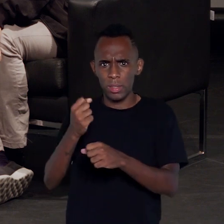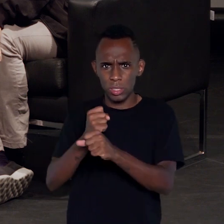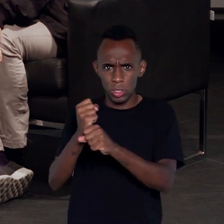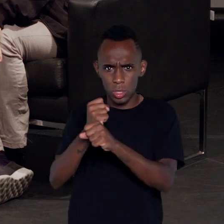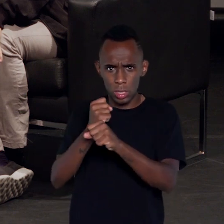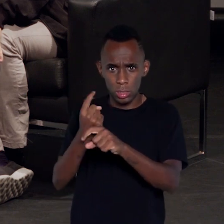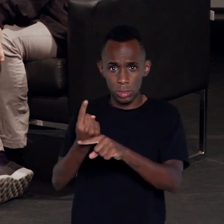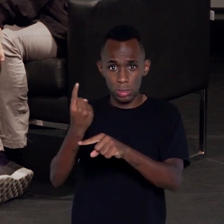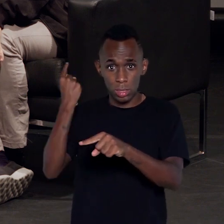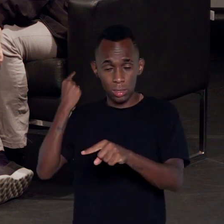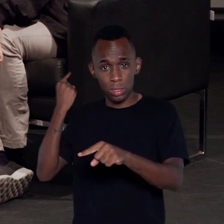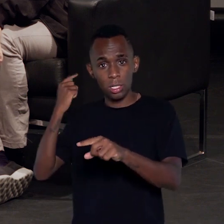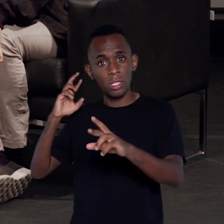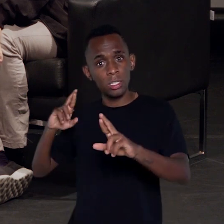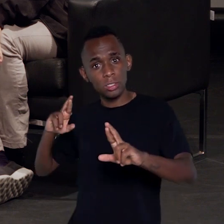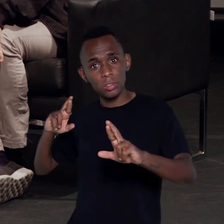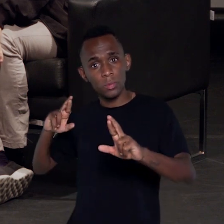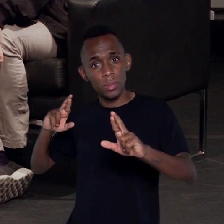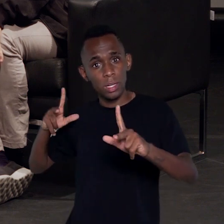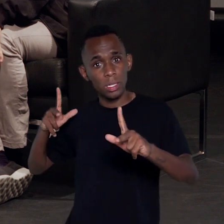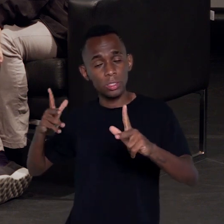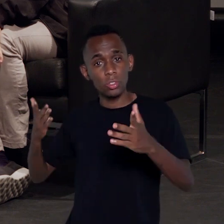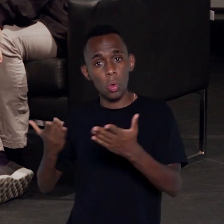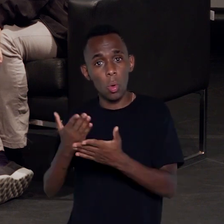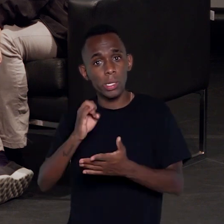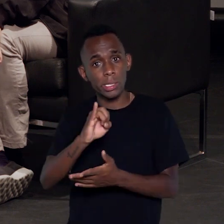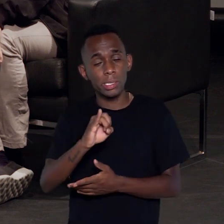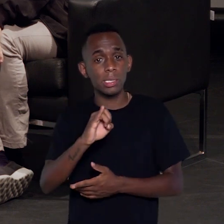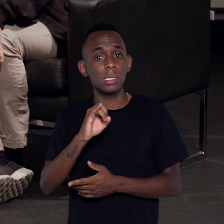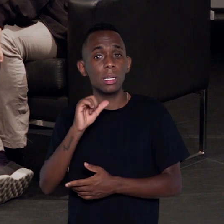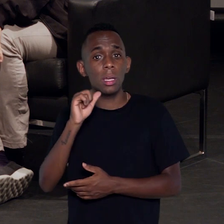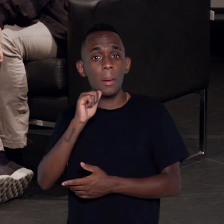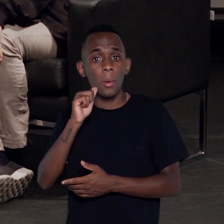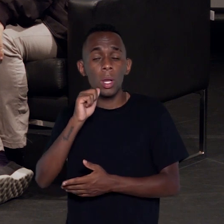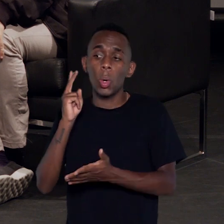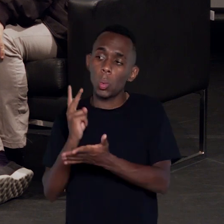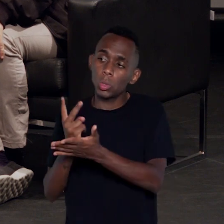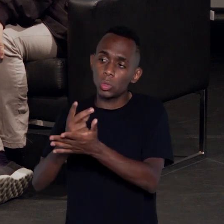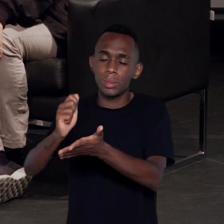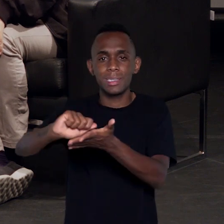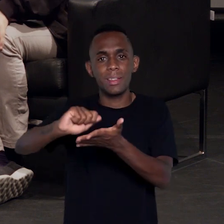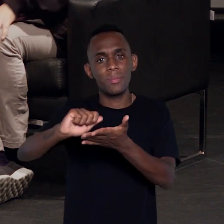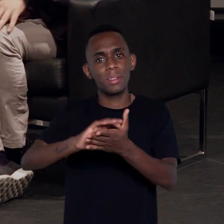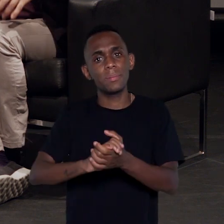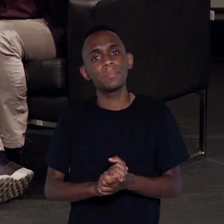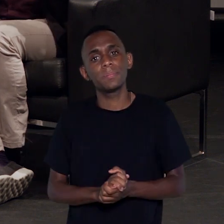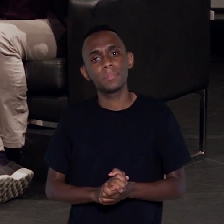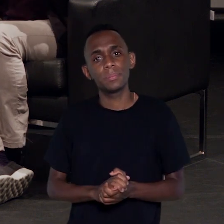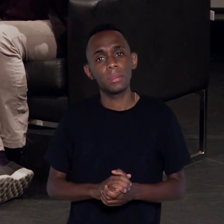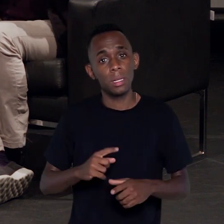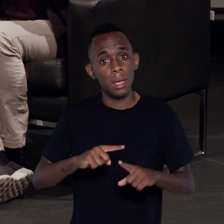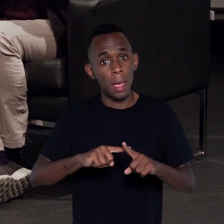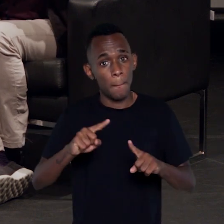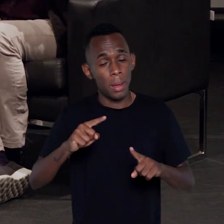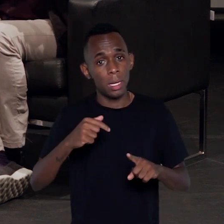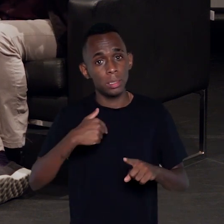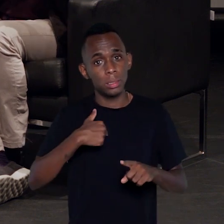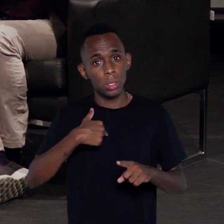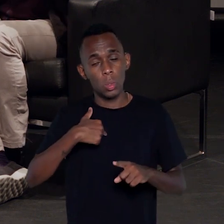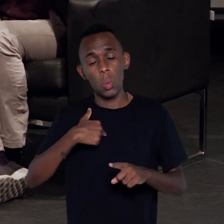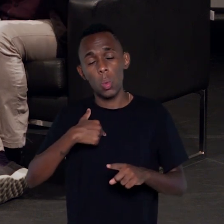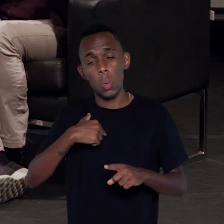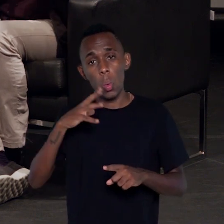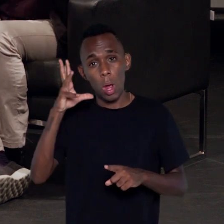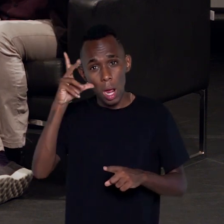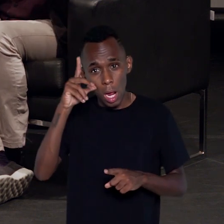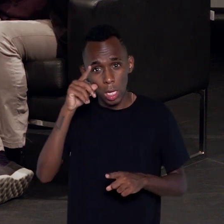anos atrás e seria diferente hoje se ela estivesse escrevendo. Com certeza. Mas eu acho assim, que a nossa